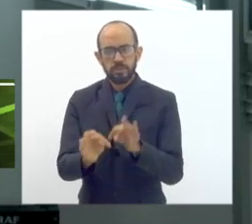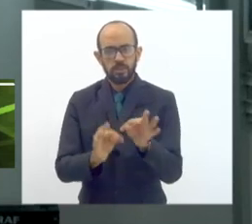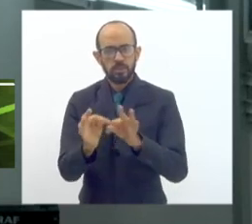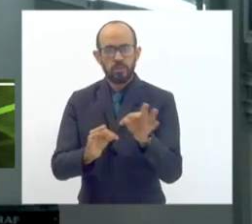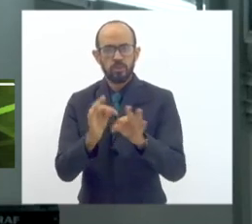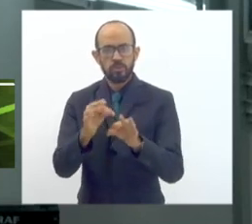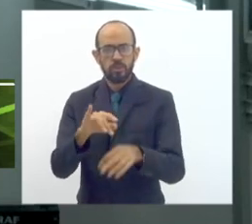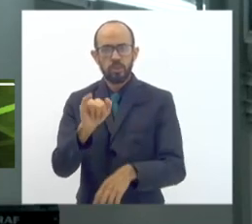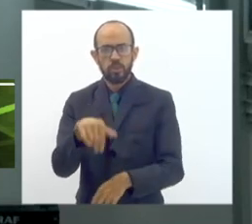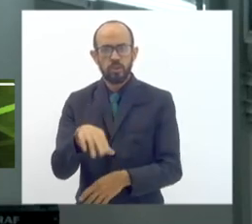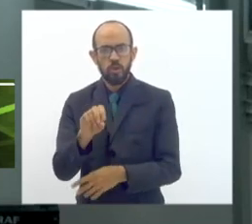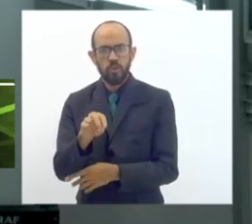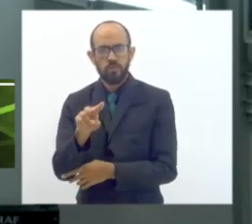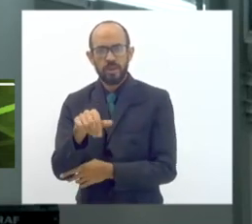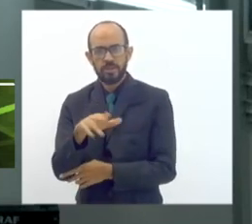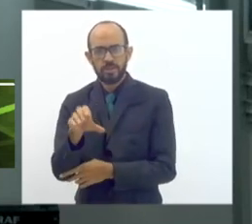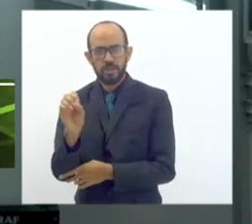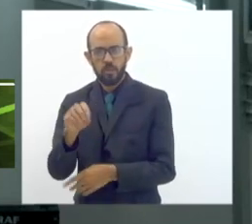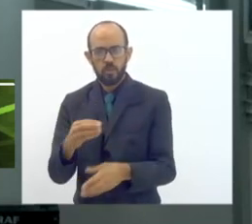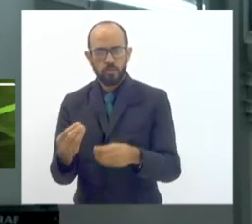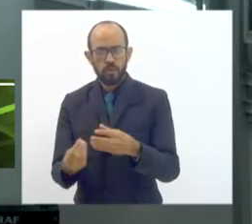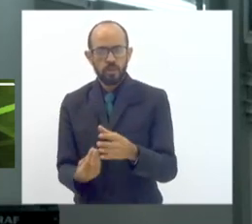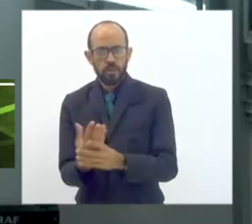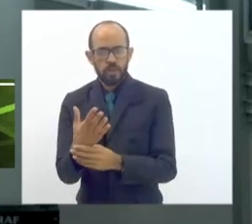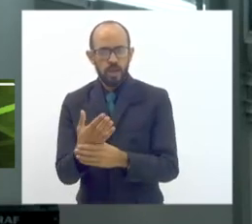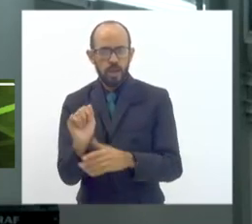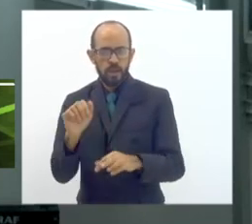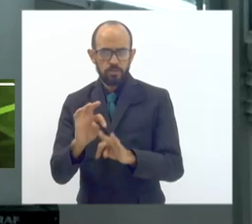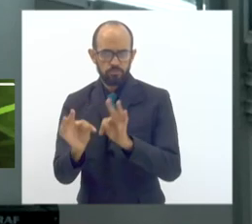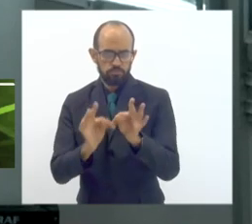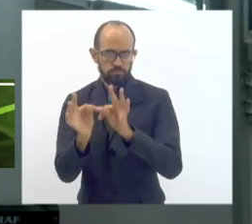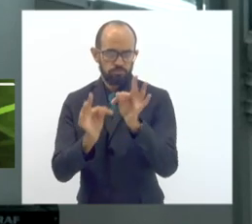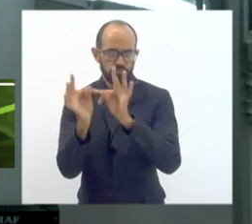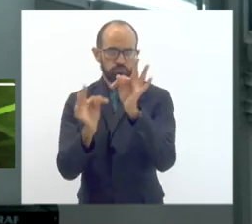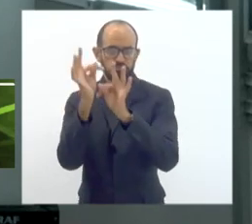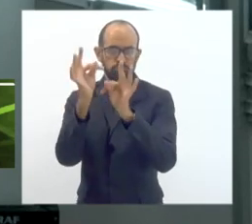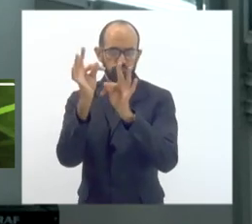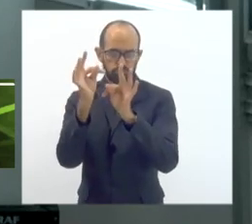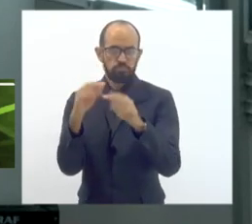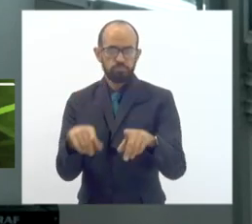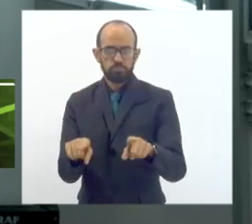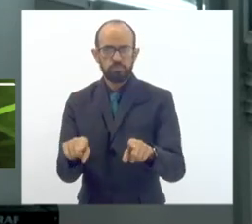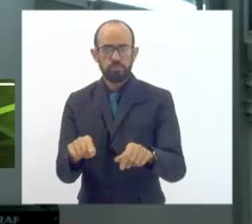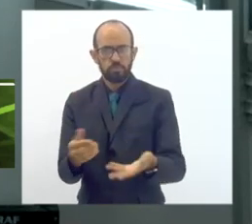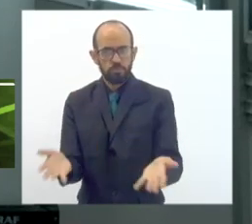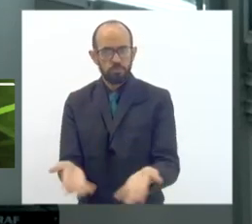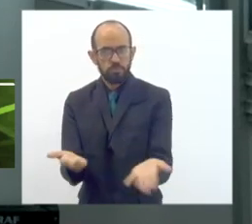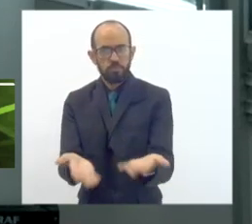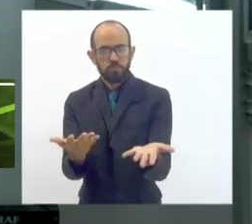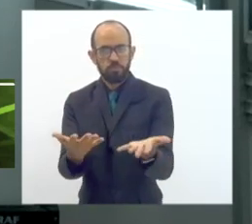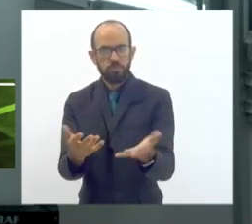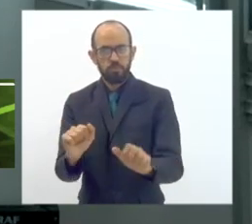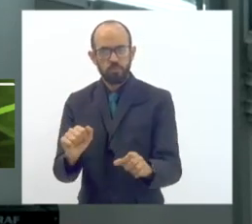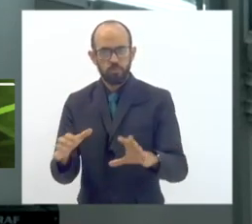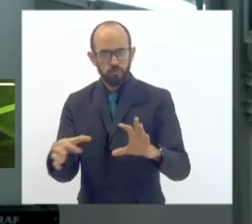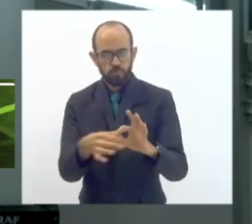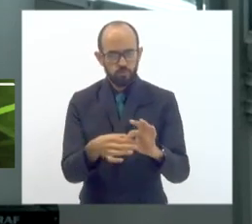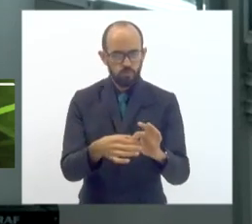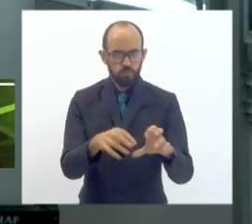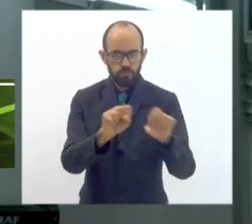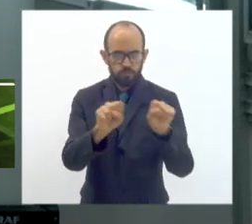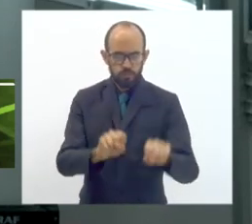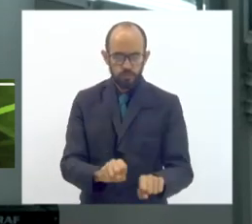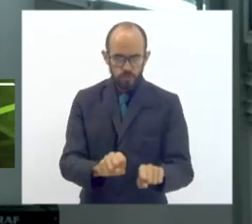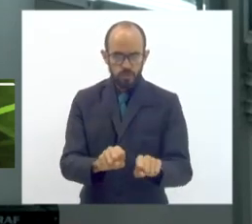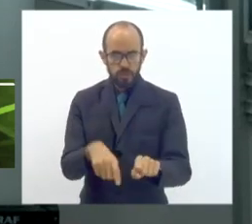tecnologia e inovação, desenvolver tecnologicamente os arranjos produtivos locais, promover a integração dos ecossistemas de inovação,